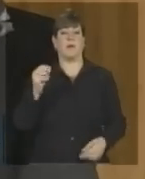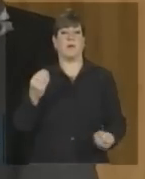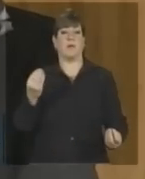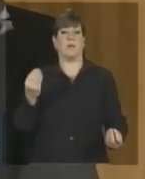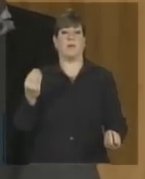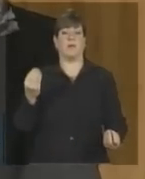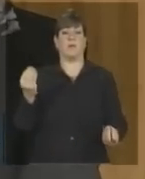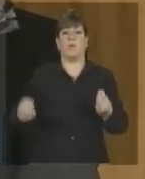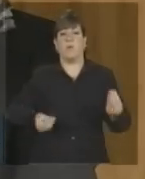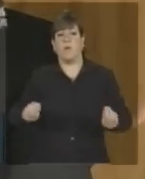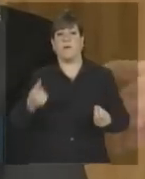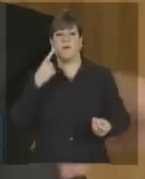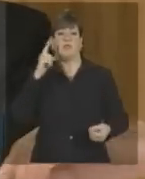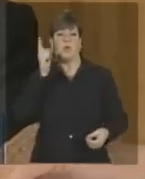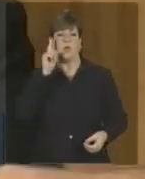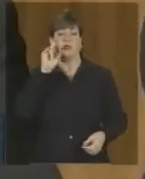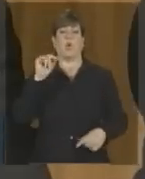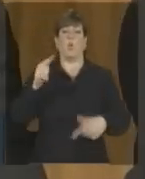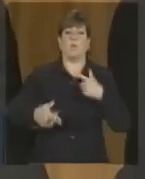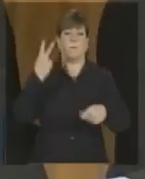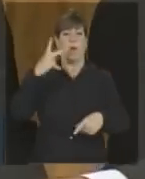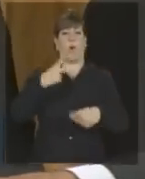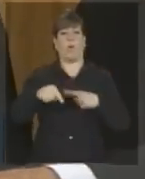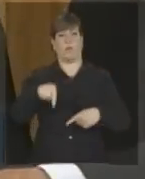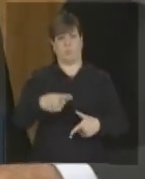com o dia a dia da luta contra a corrupção.